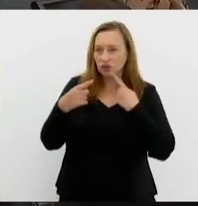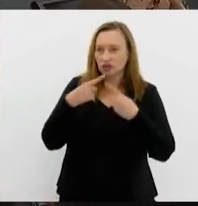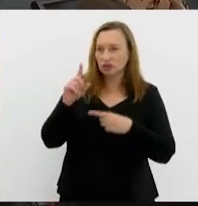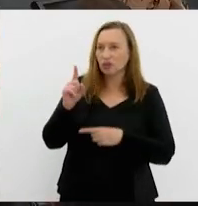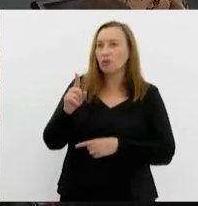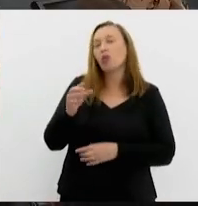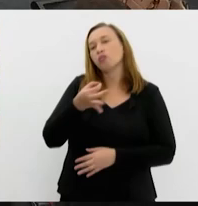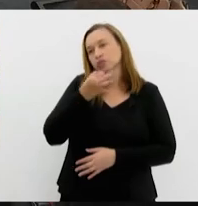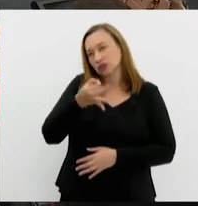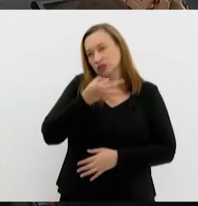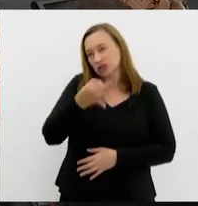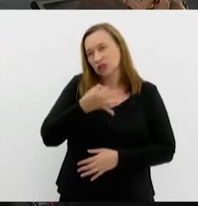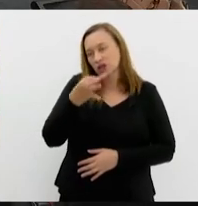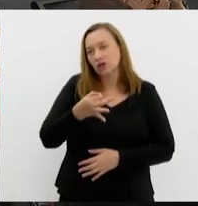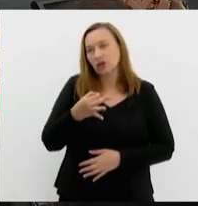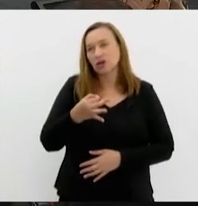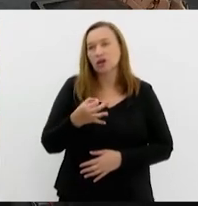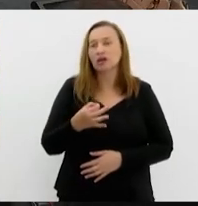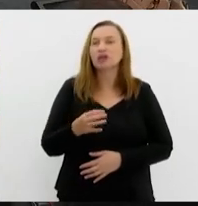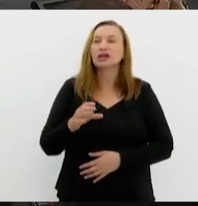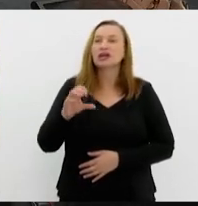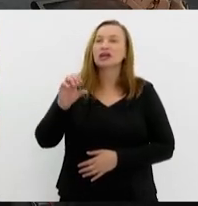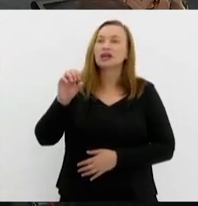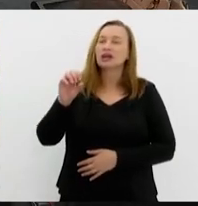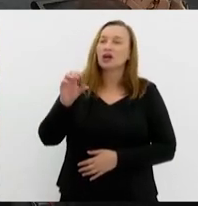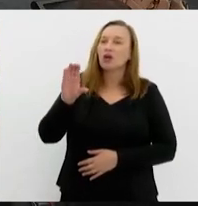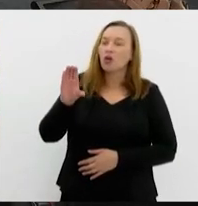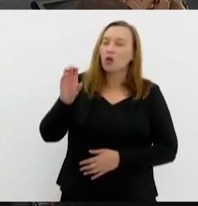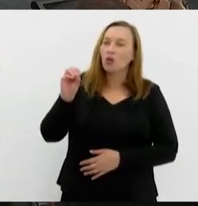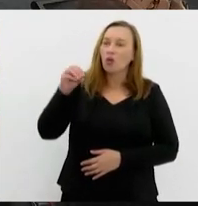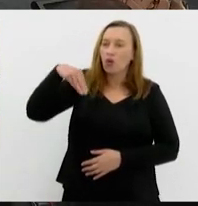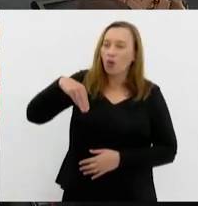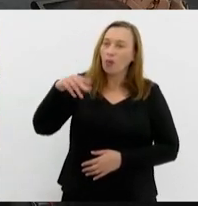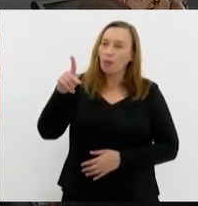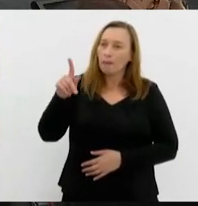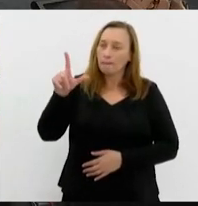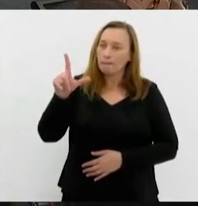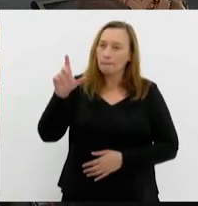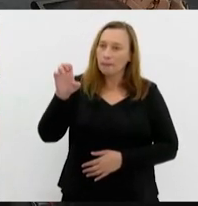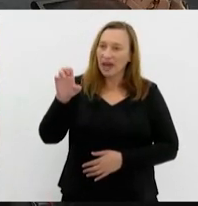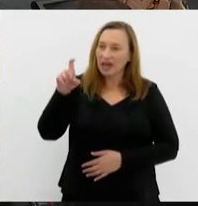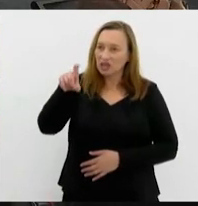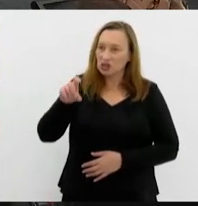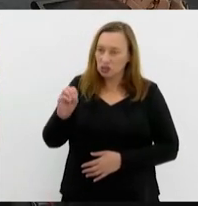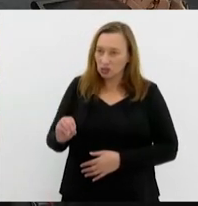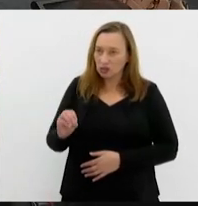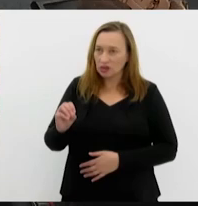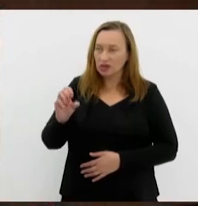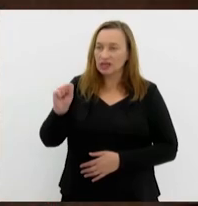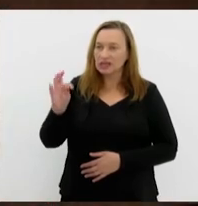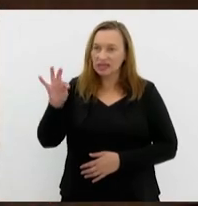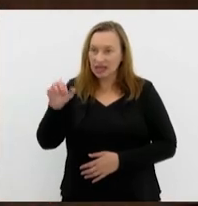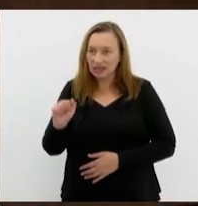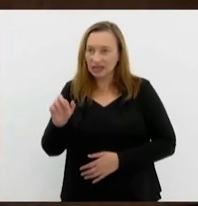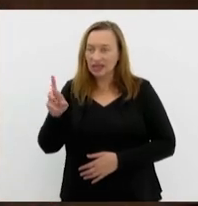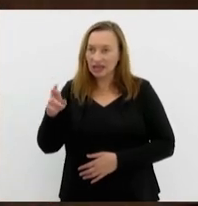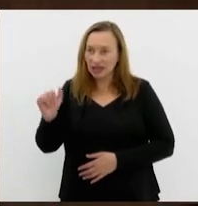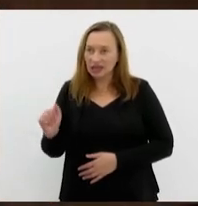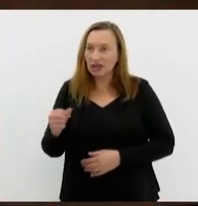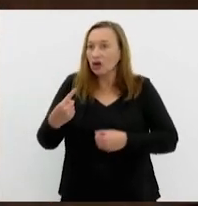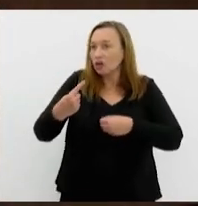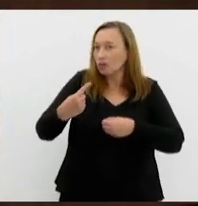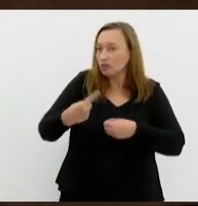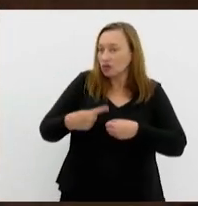sugestão. O Complexo Santa Rita é no município de Volta Redonda. Então, estou sugerindo, e está